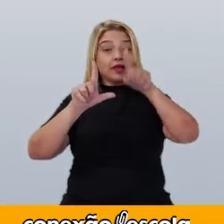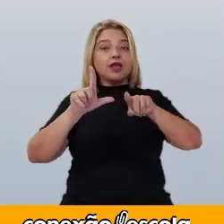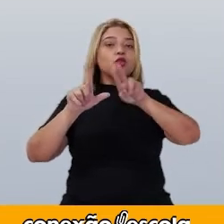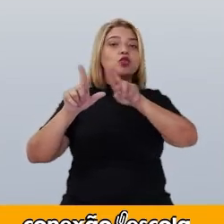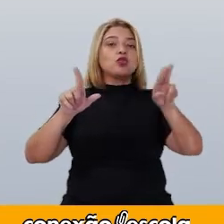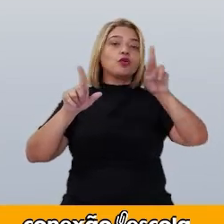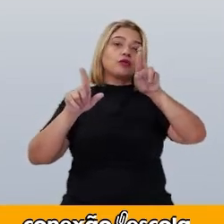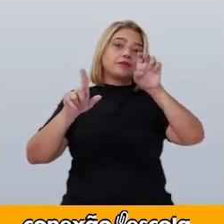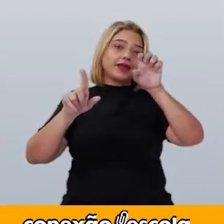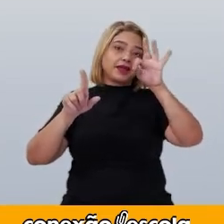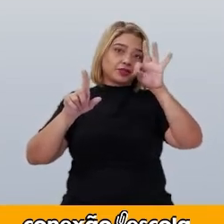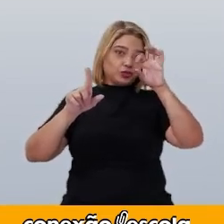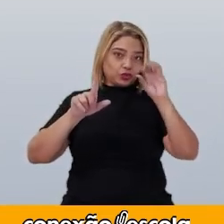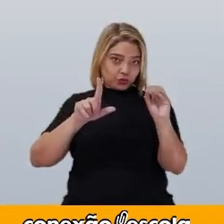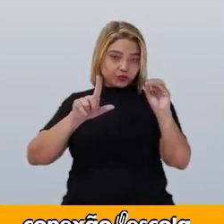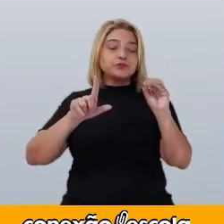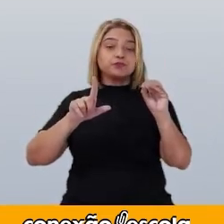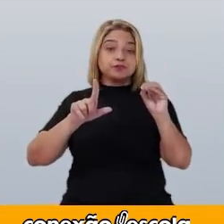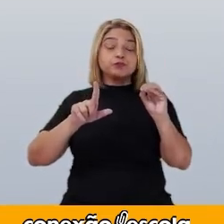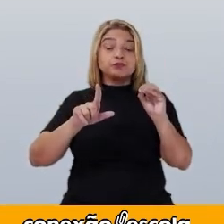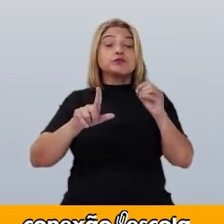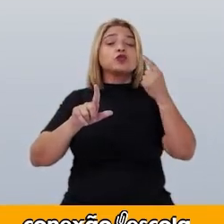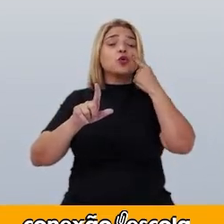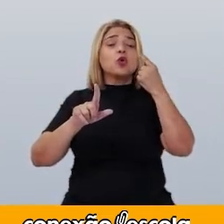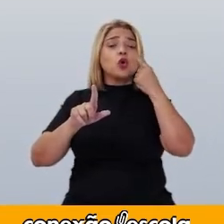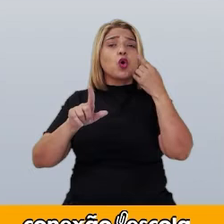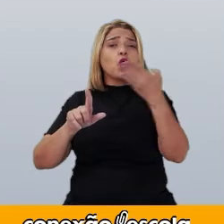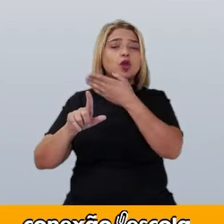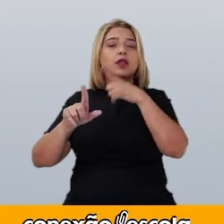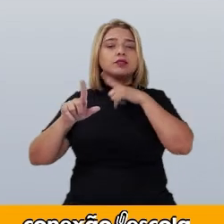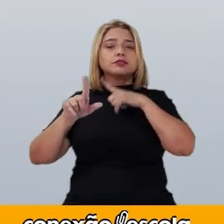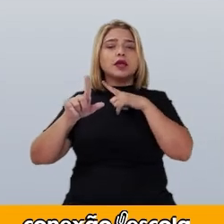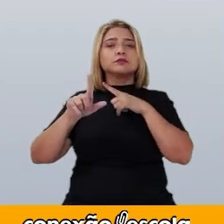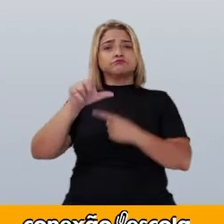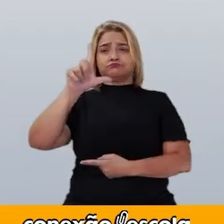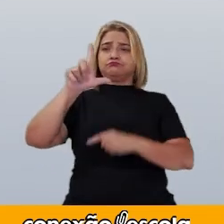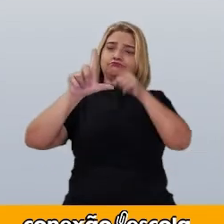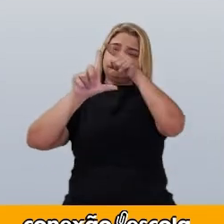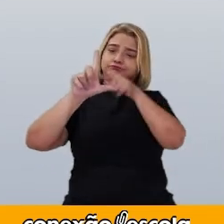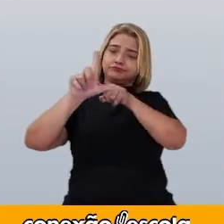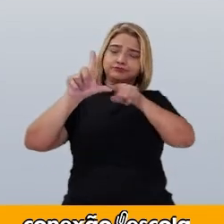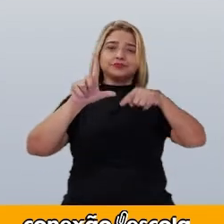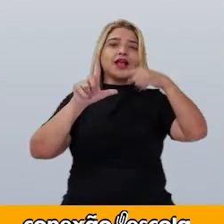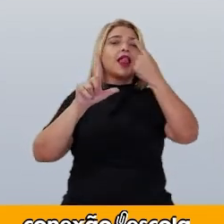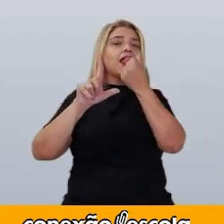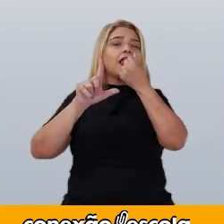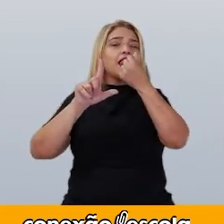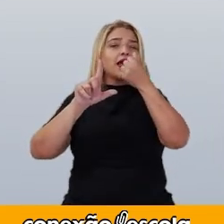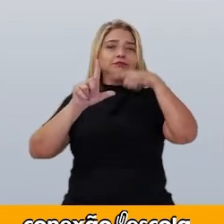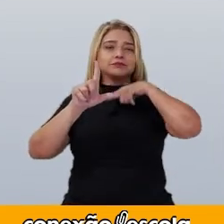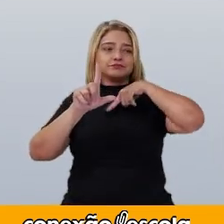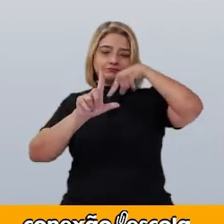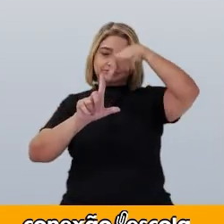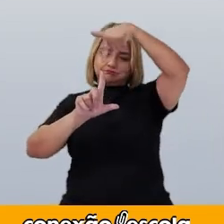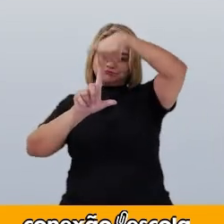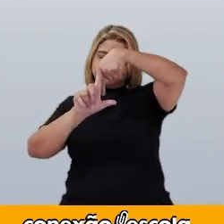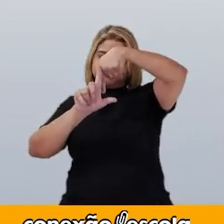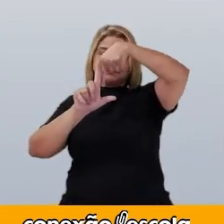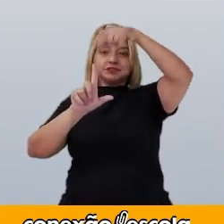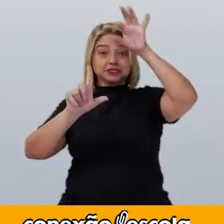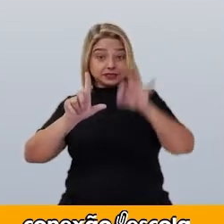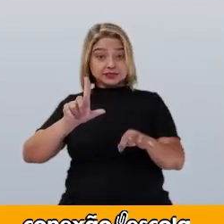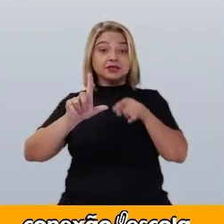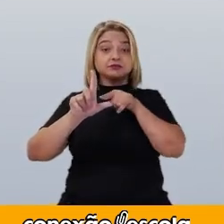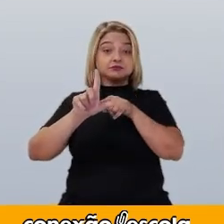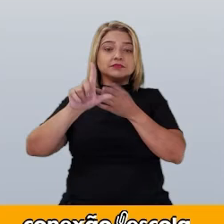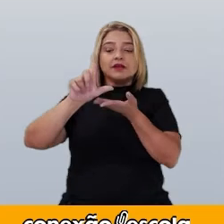ângulo reto. Na primeira imagem, o lápis está num ângulo de 90 em relação à base, que pode